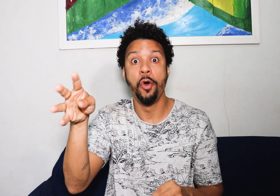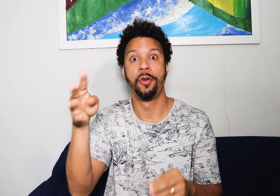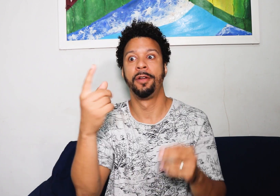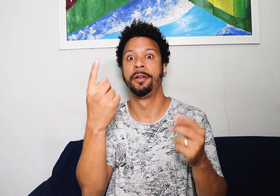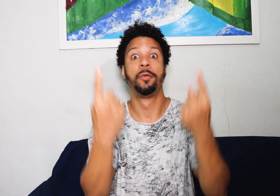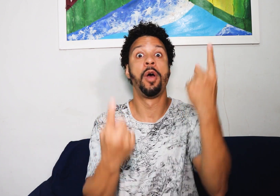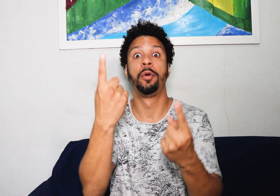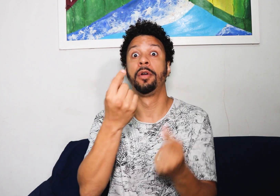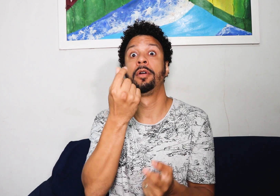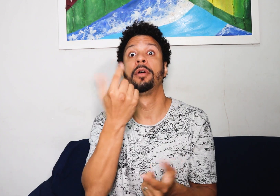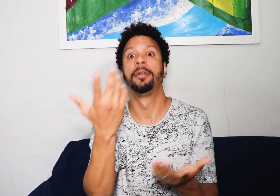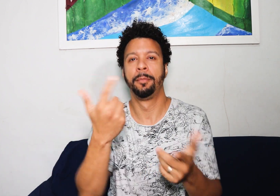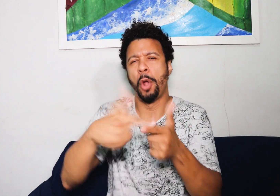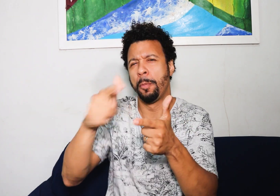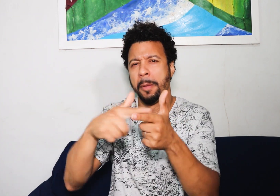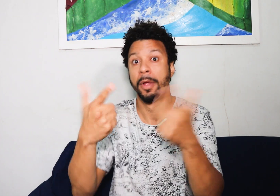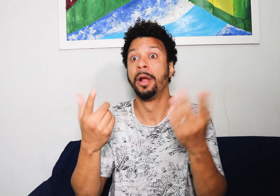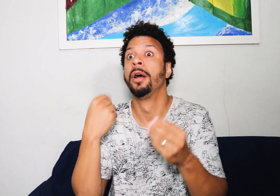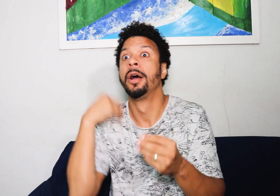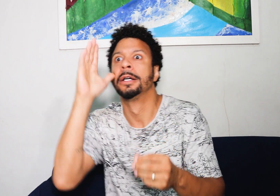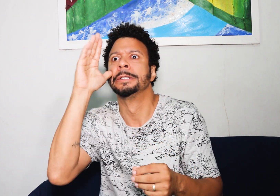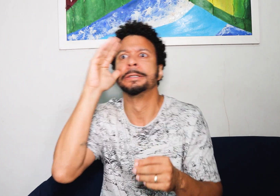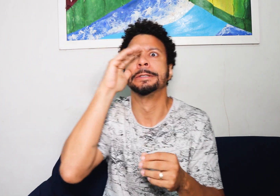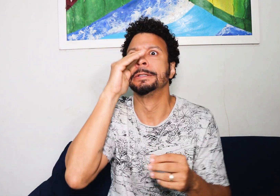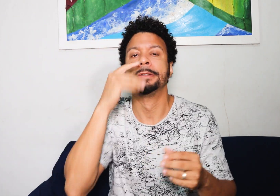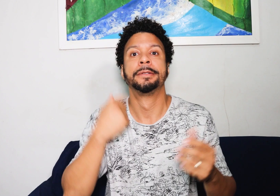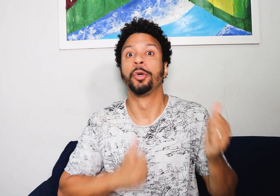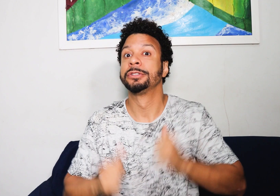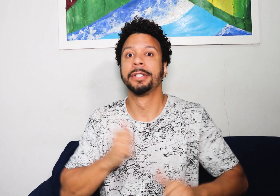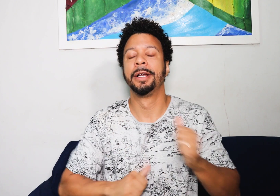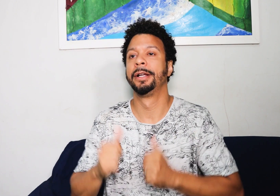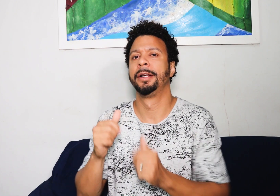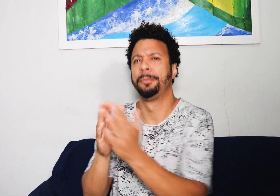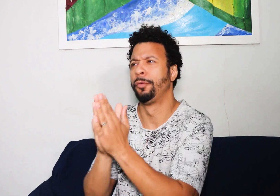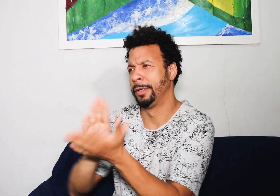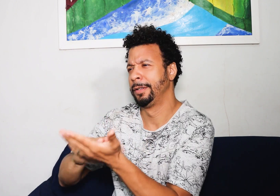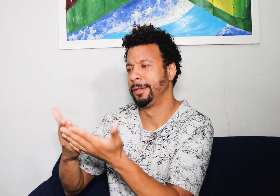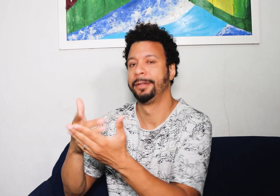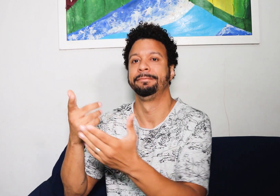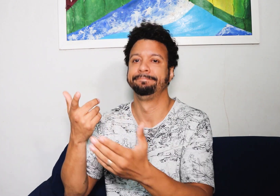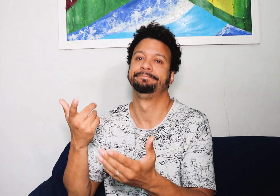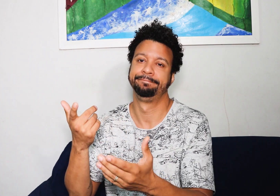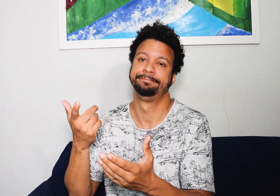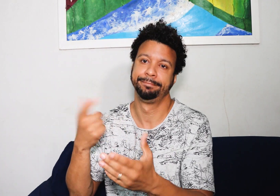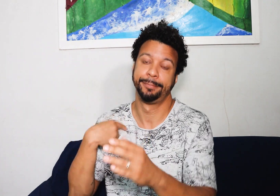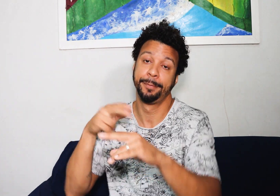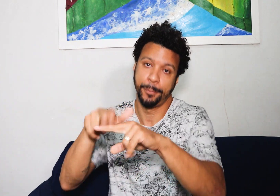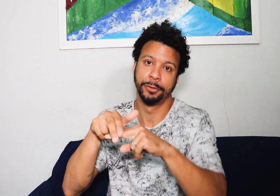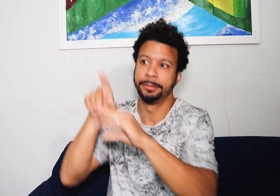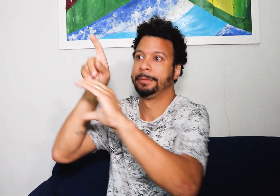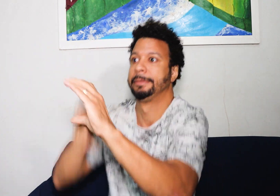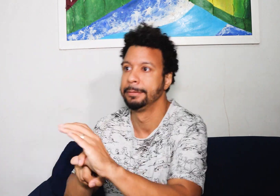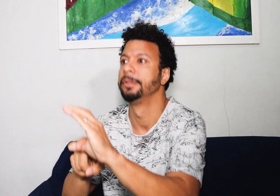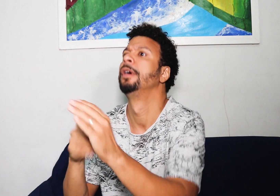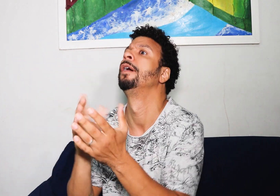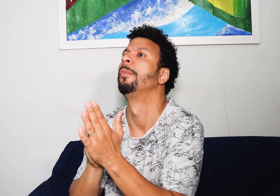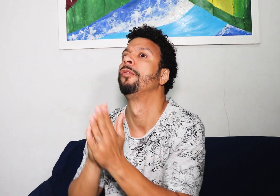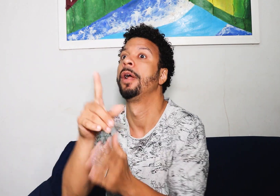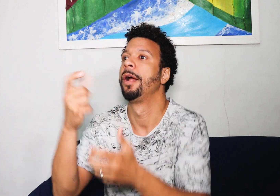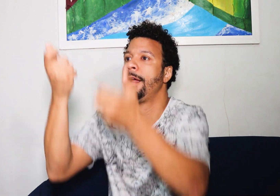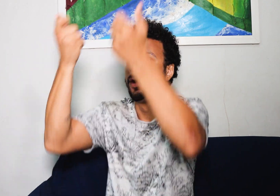ou Barcelona? Hoje em dia tá essa discussão. E aí eu fico curioso e peço a Gabriela, por favor, você pode fazer essa interpretação para